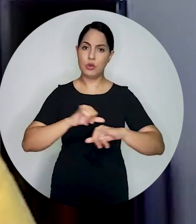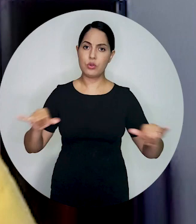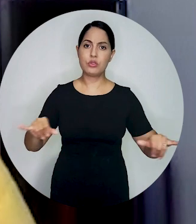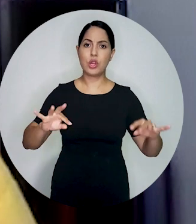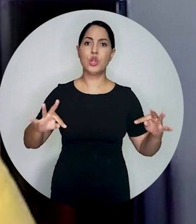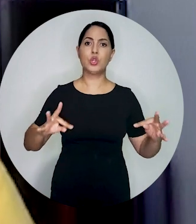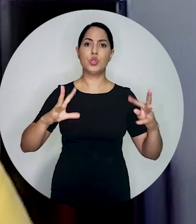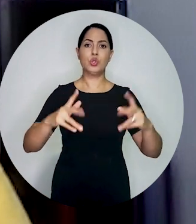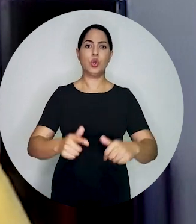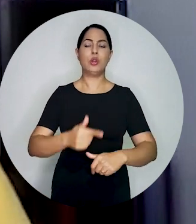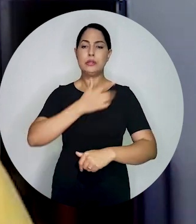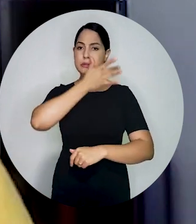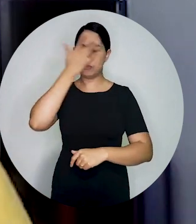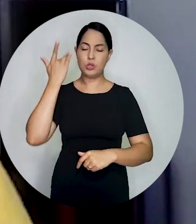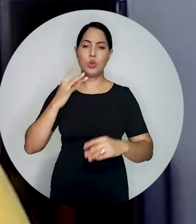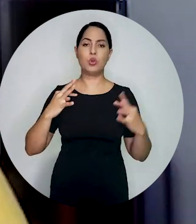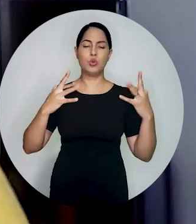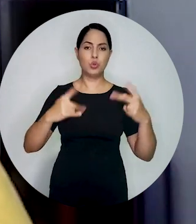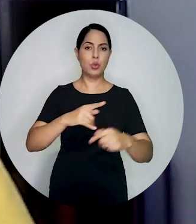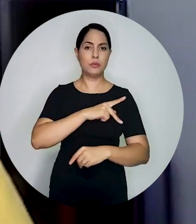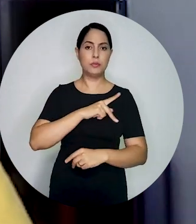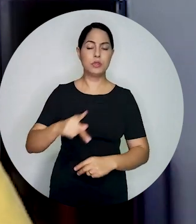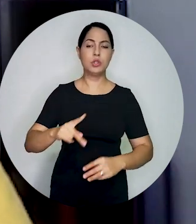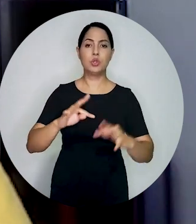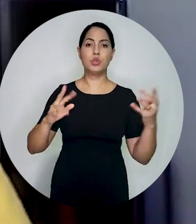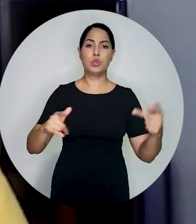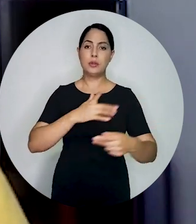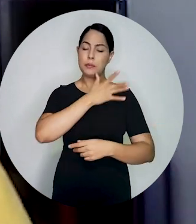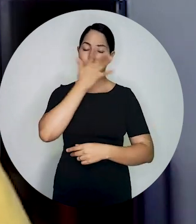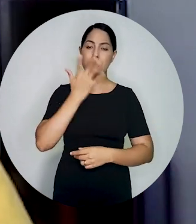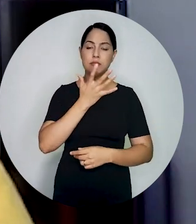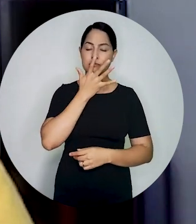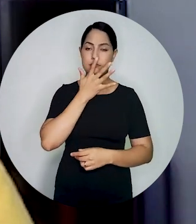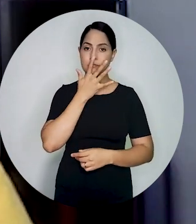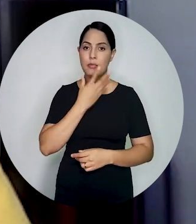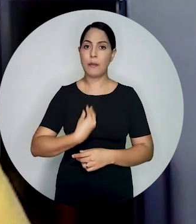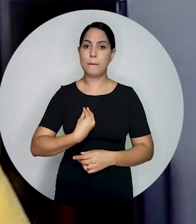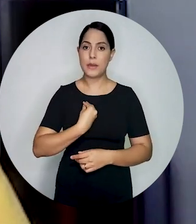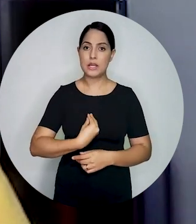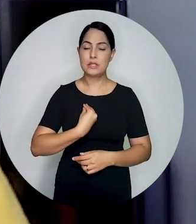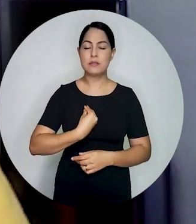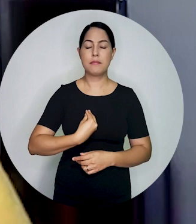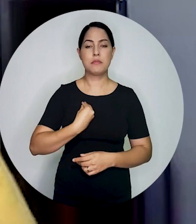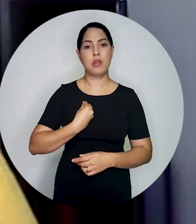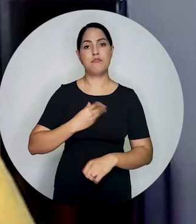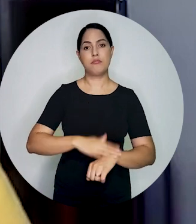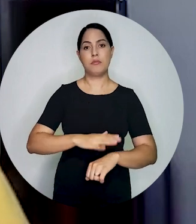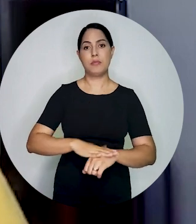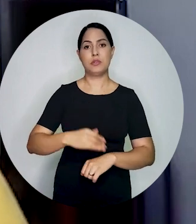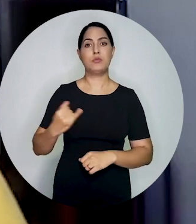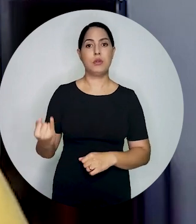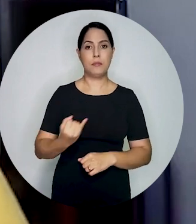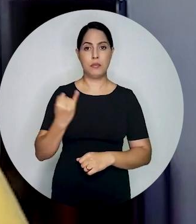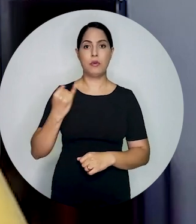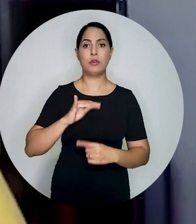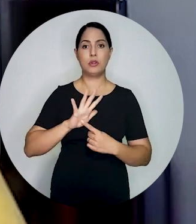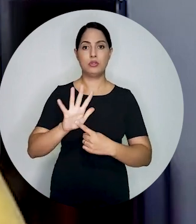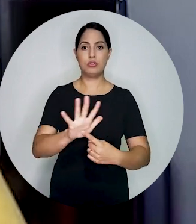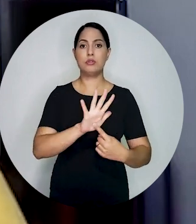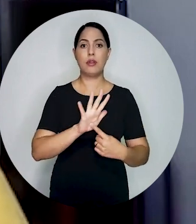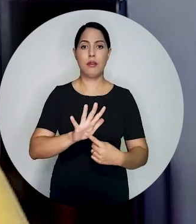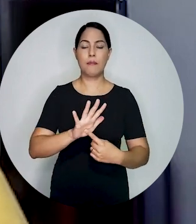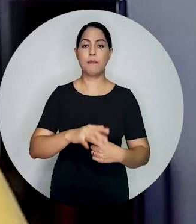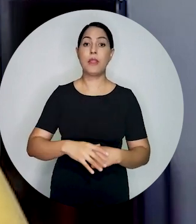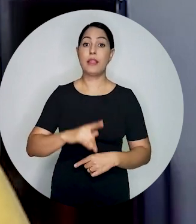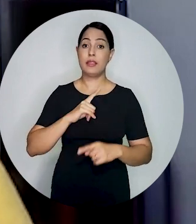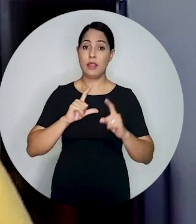todos os presidentes e as pessoas que quiseram, assistir e participar, tudo o que foi feito, né? É importante